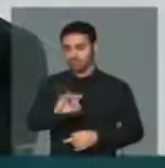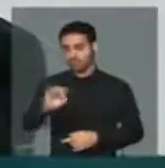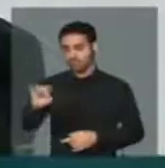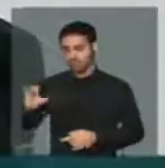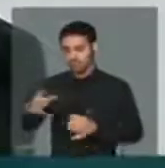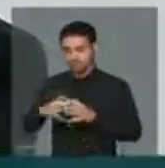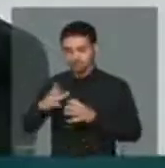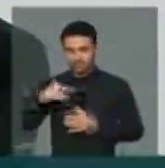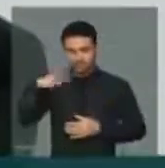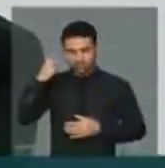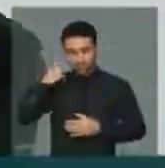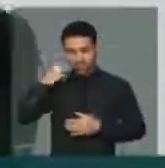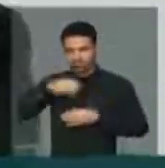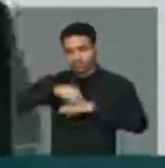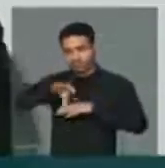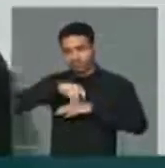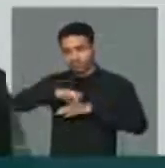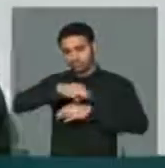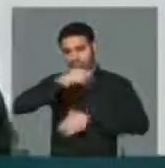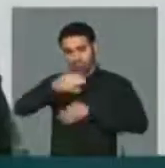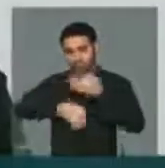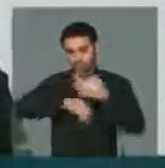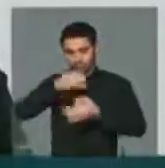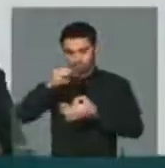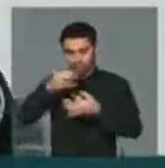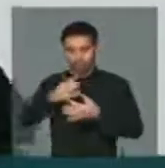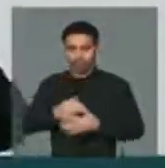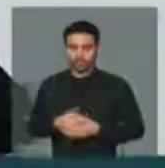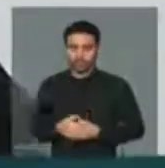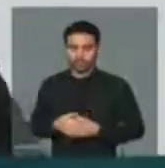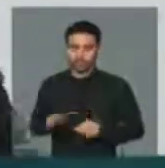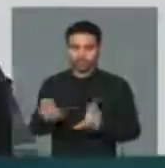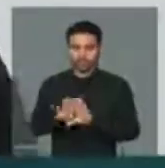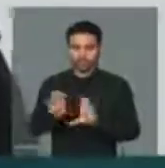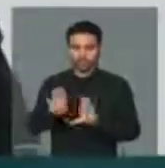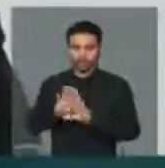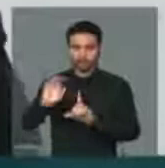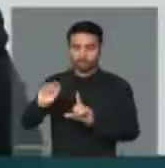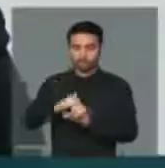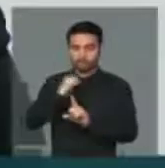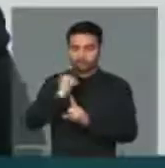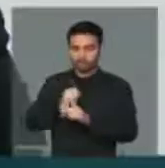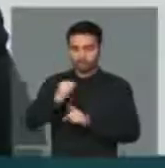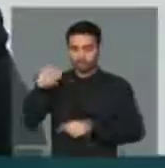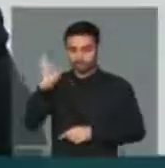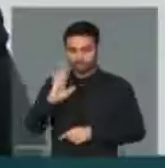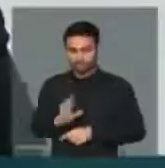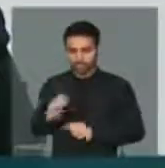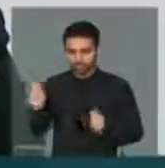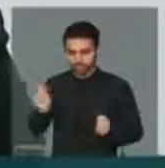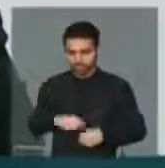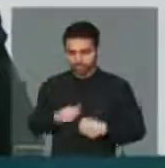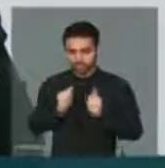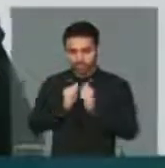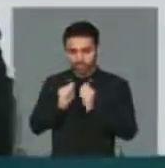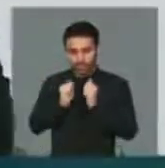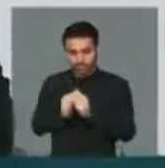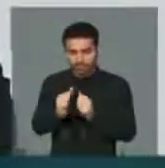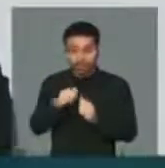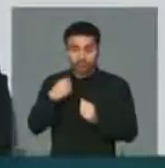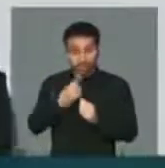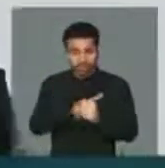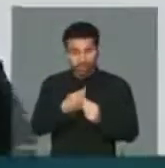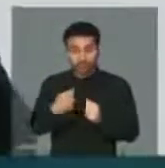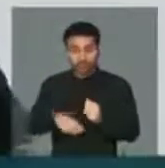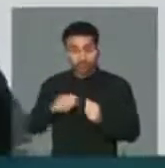expressando o seu pensamento e que a sociedade brasileira acompanhe e que a gente tome muito